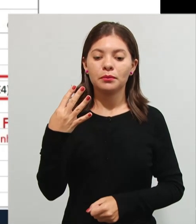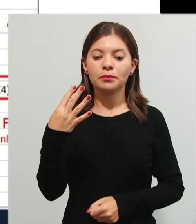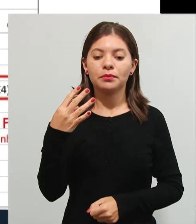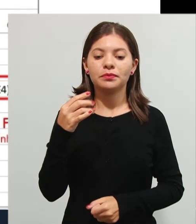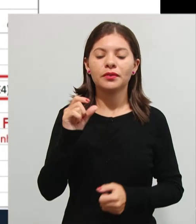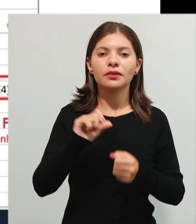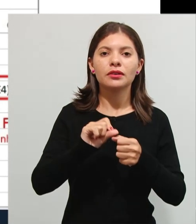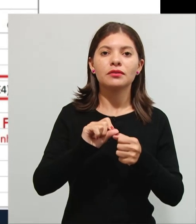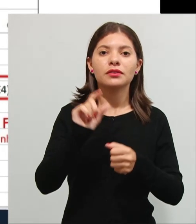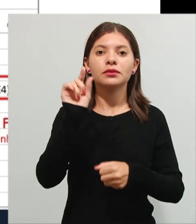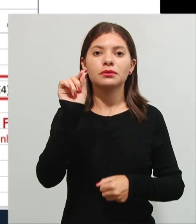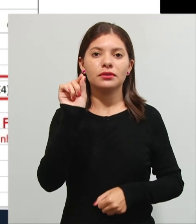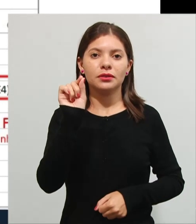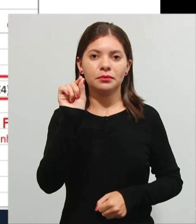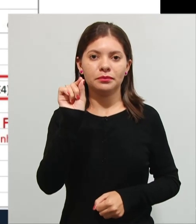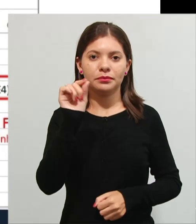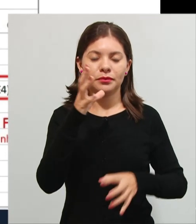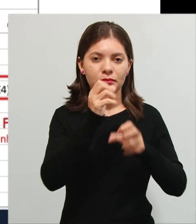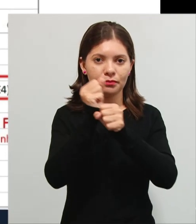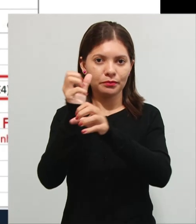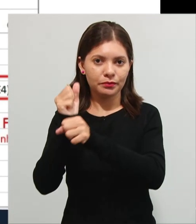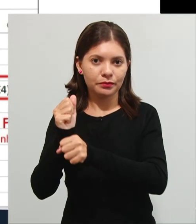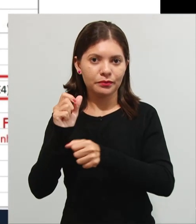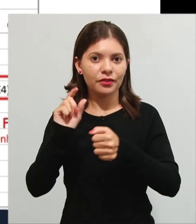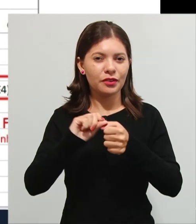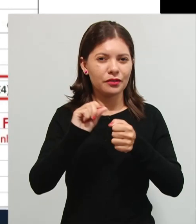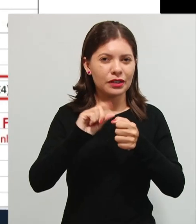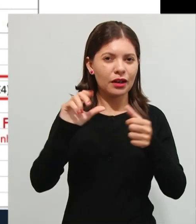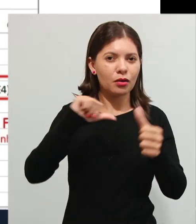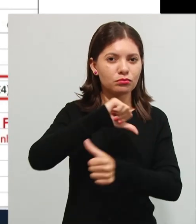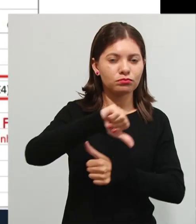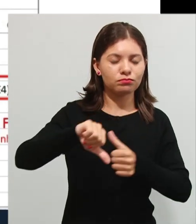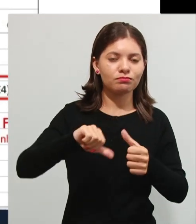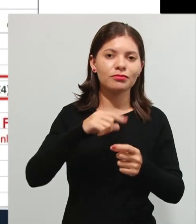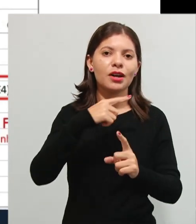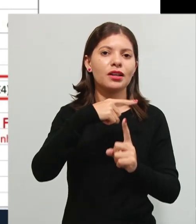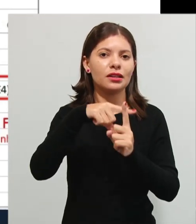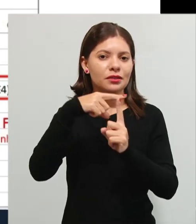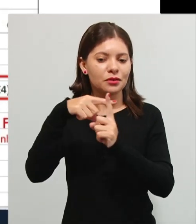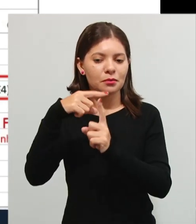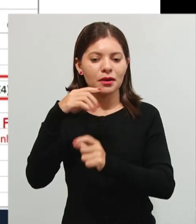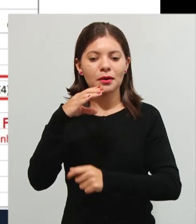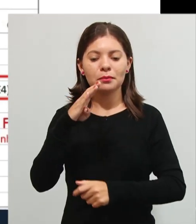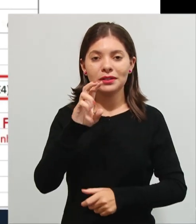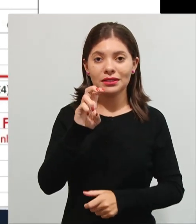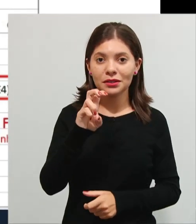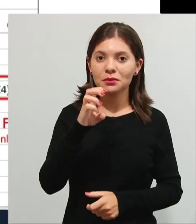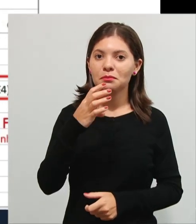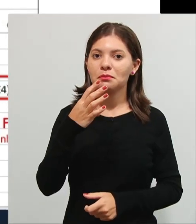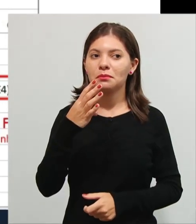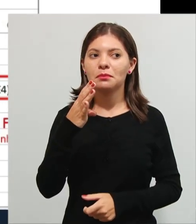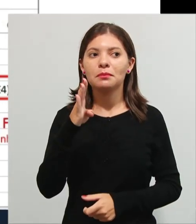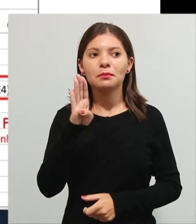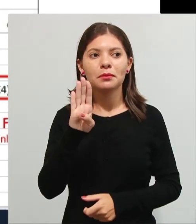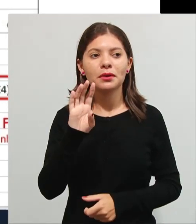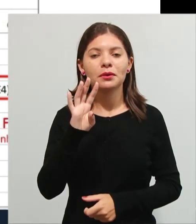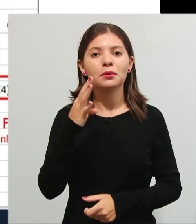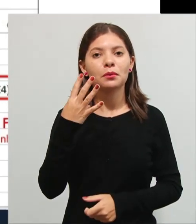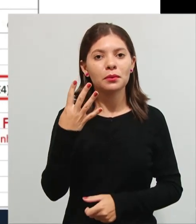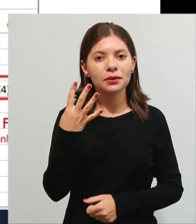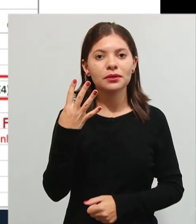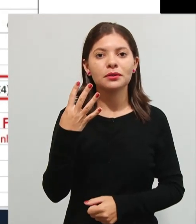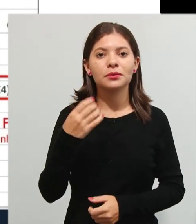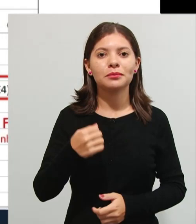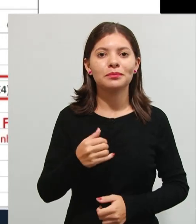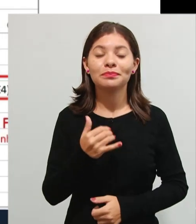caso é E4. Então, o que ele vai fazer? O que a fórmula vai fazer? Ele vai somar B4,